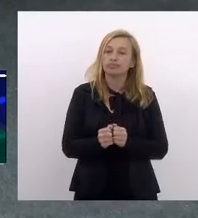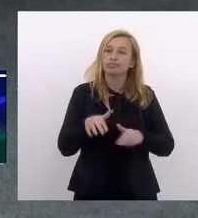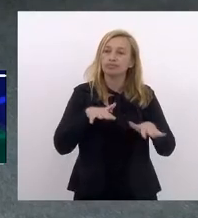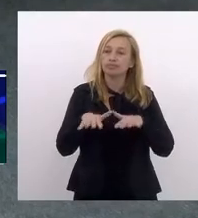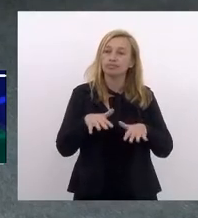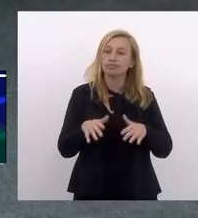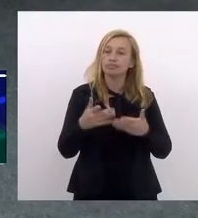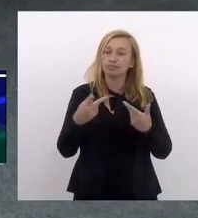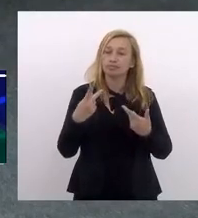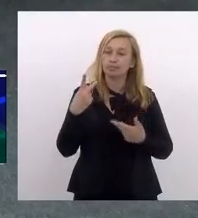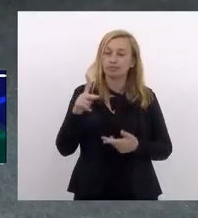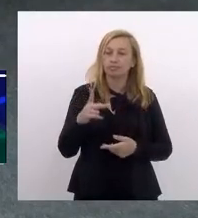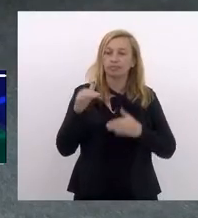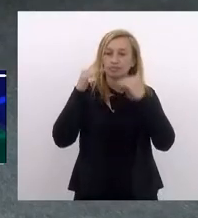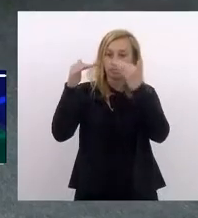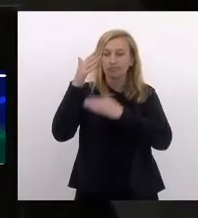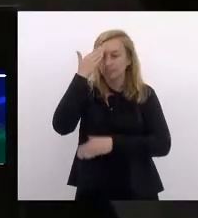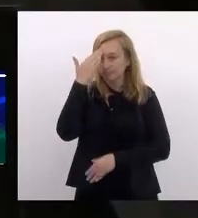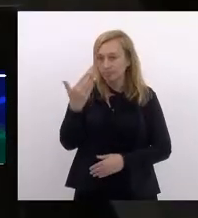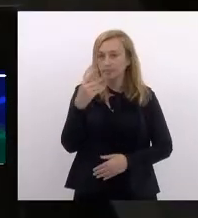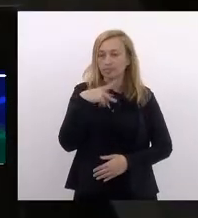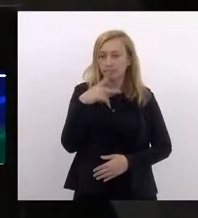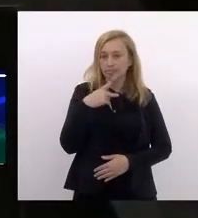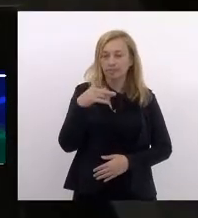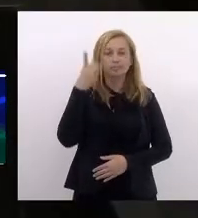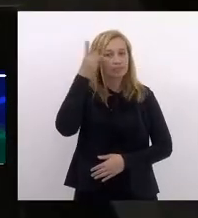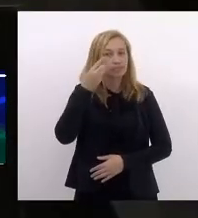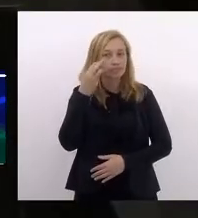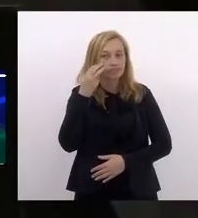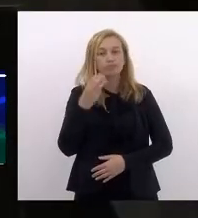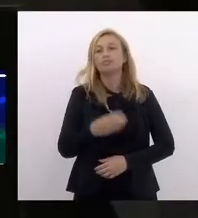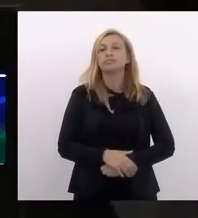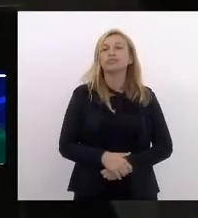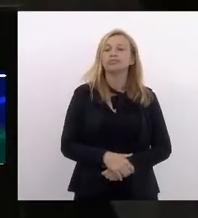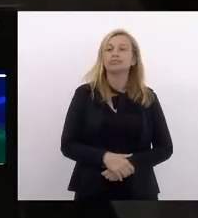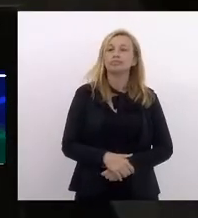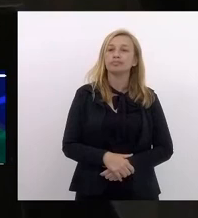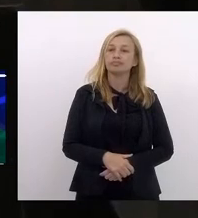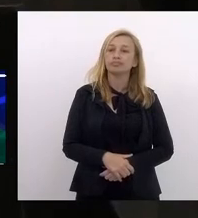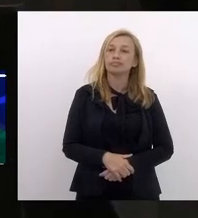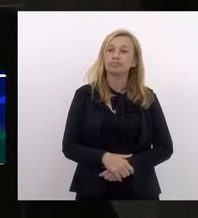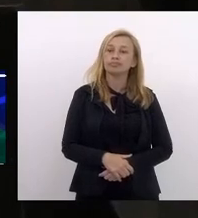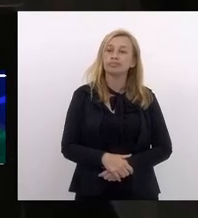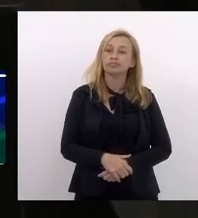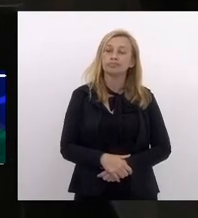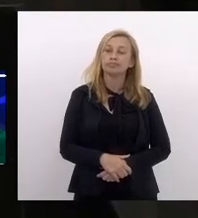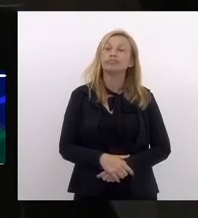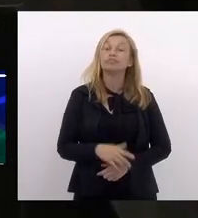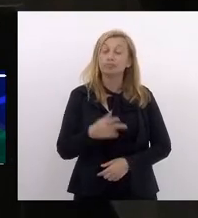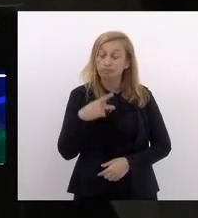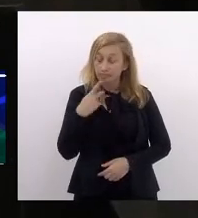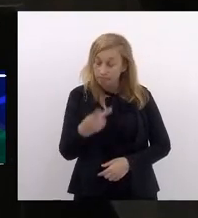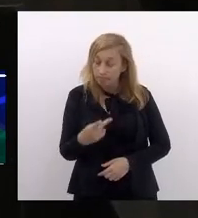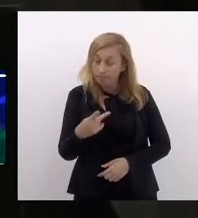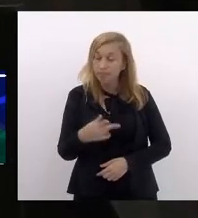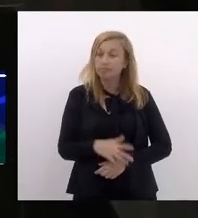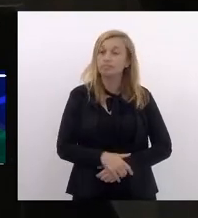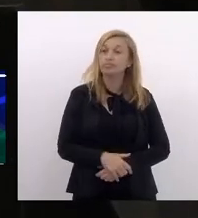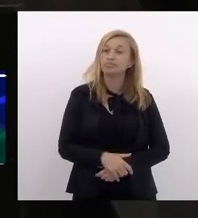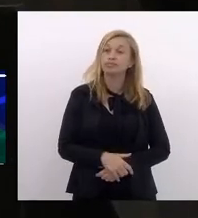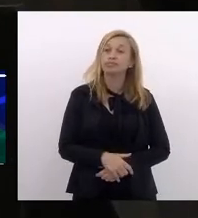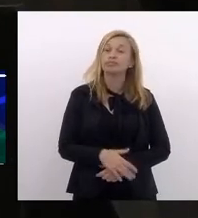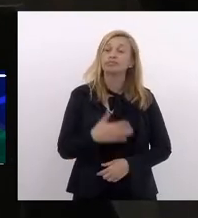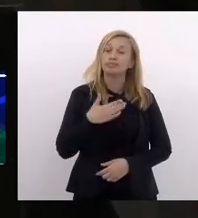de Vossa Excelência. Obrigado pela paz, deputado Valdeque. Eu reafirmo a